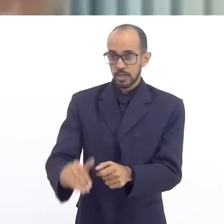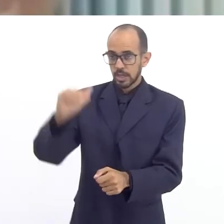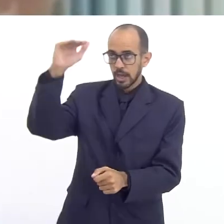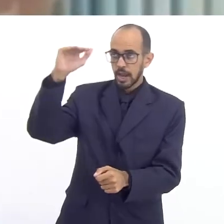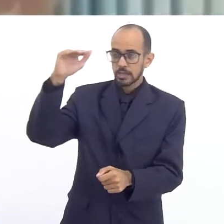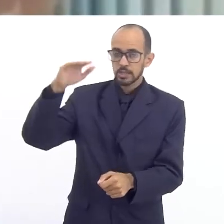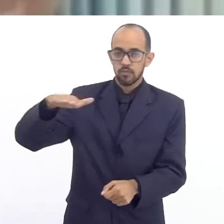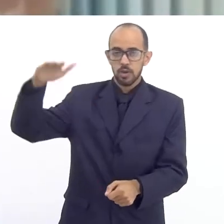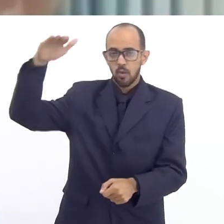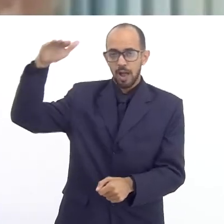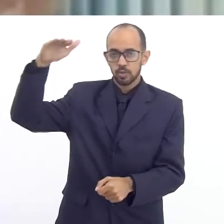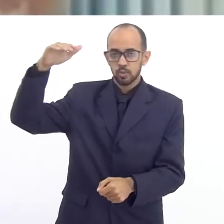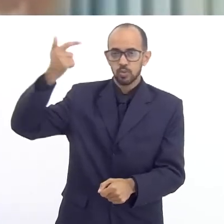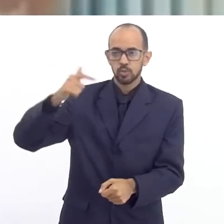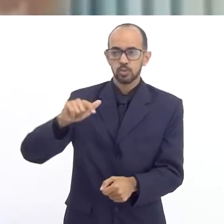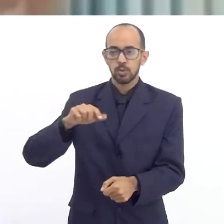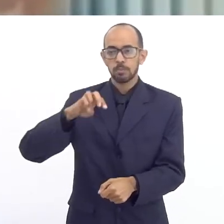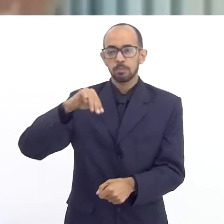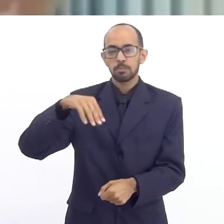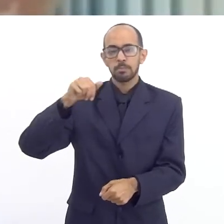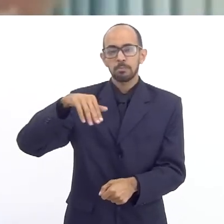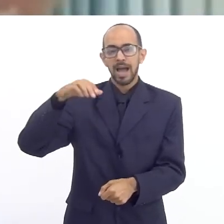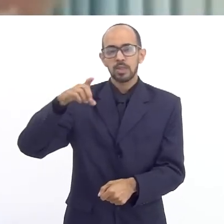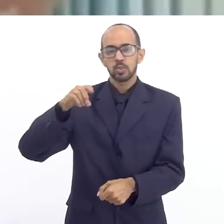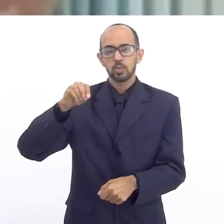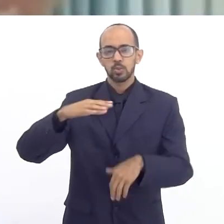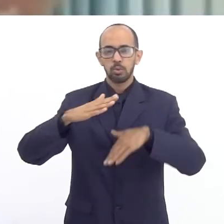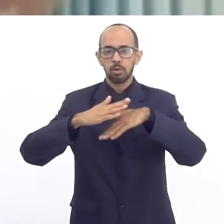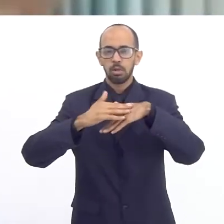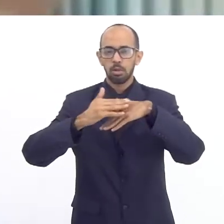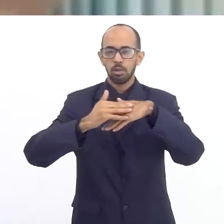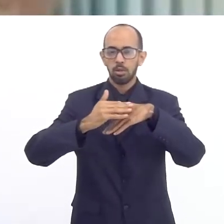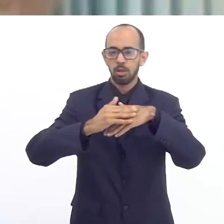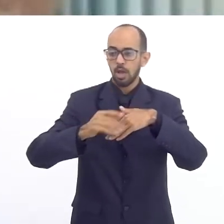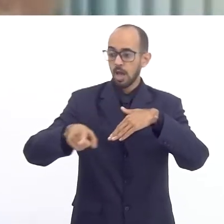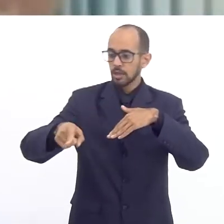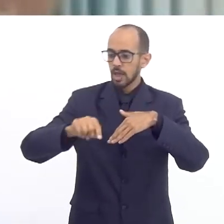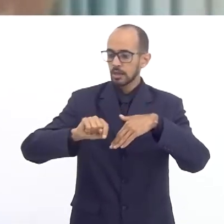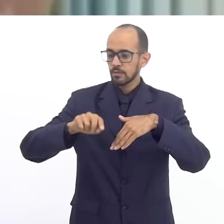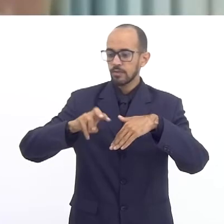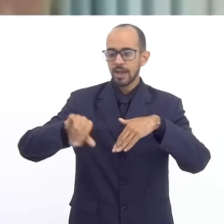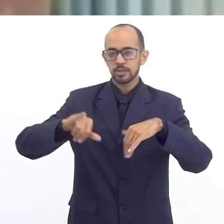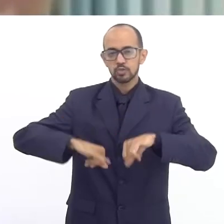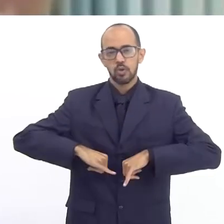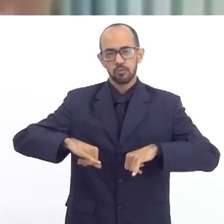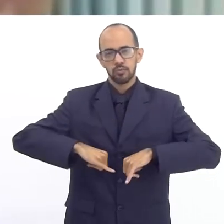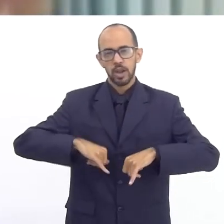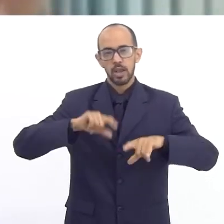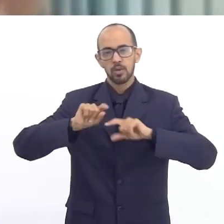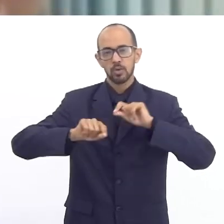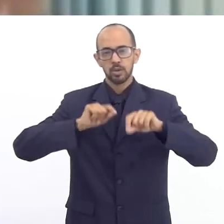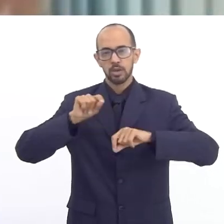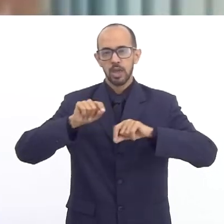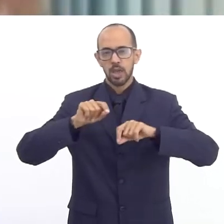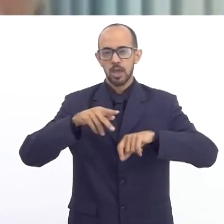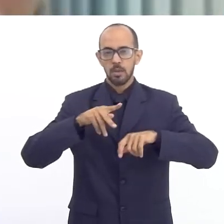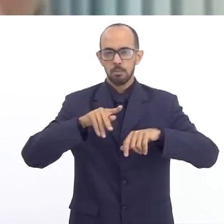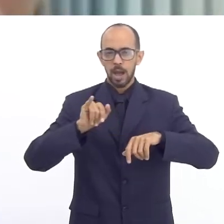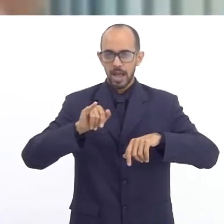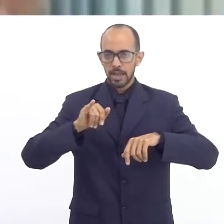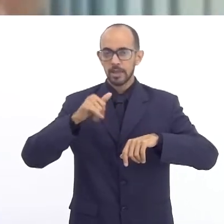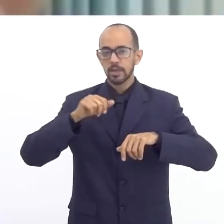Quando ele cresce, ele vira um adulto mimado. E quem é que vai sofrer com isso? Os pais, os avós, né?